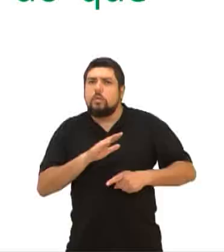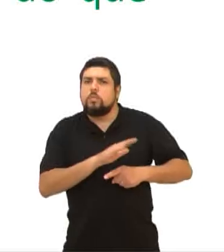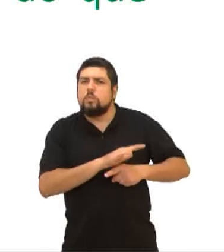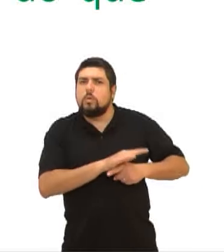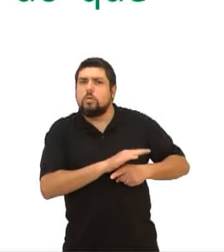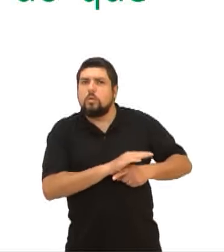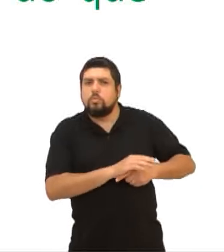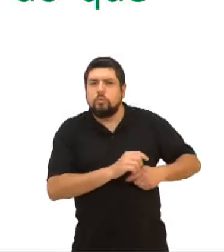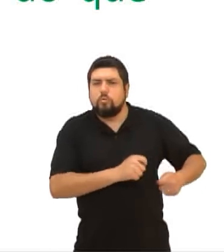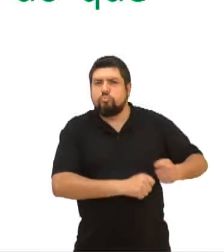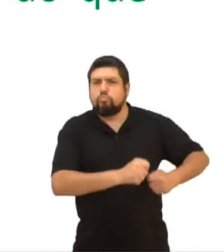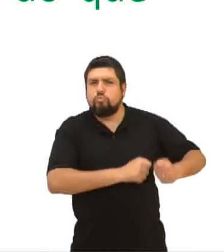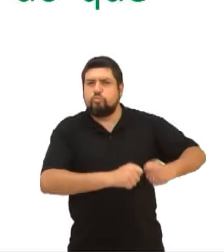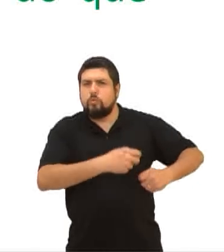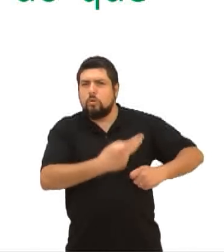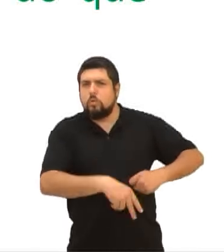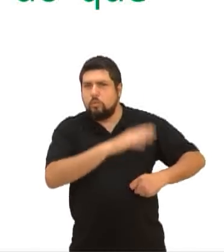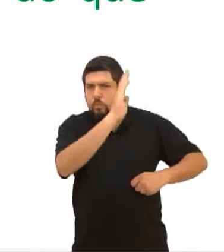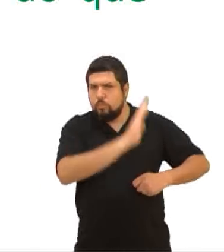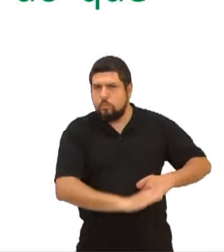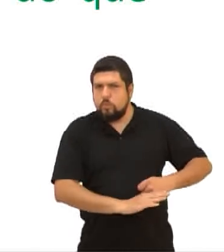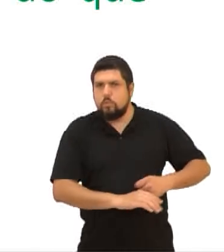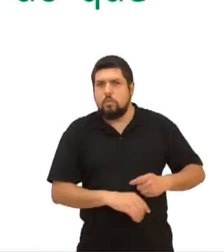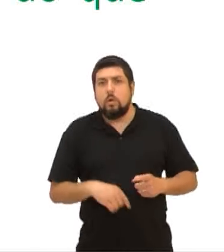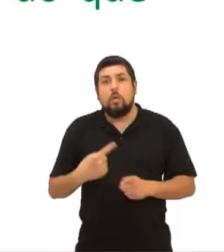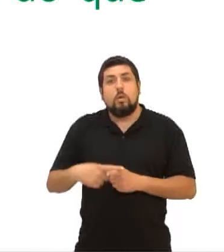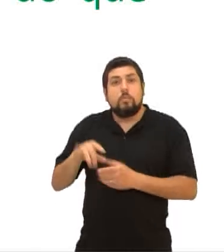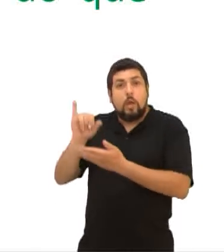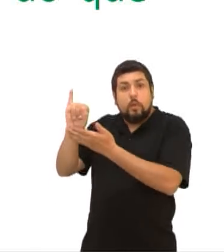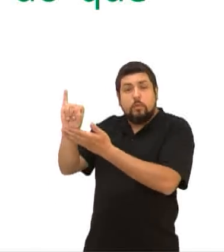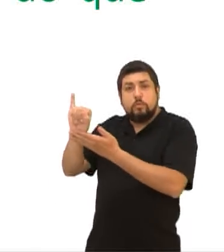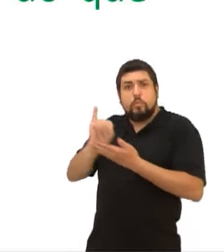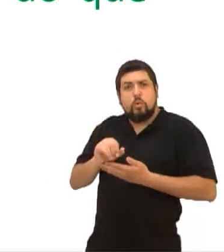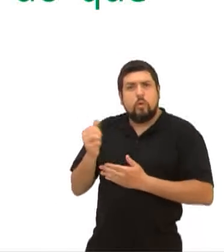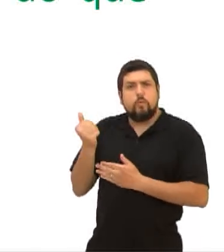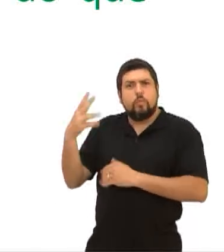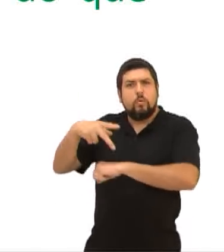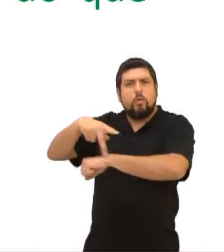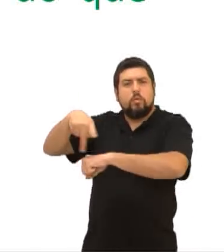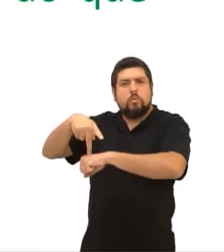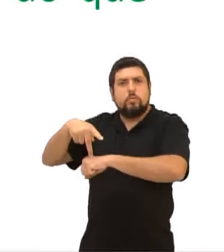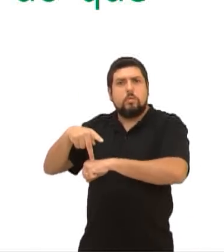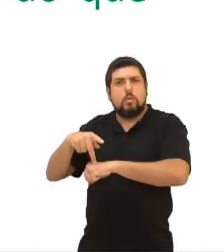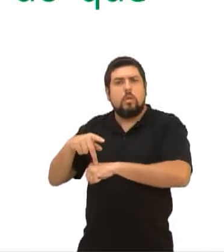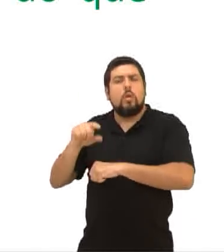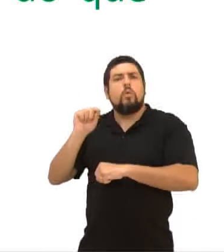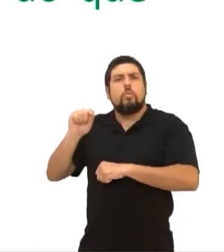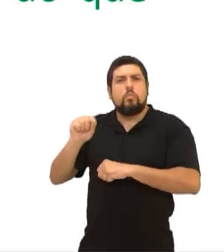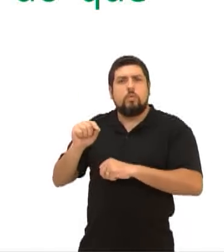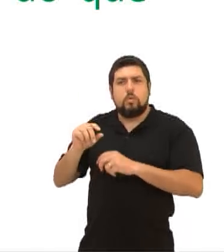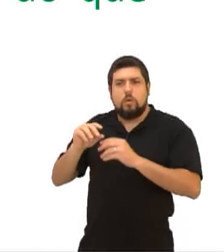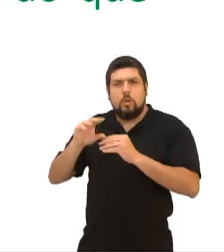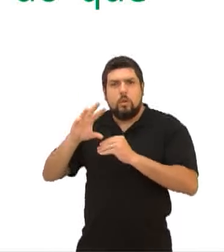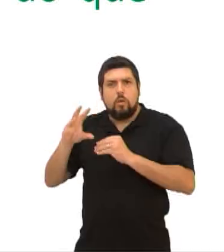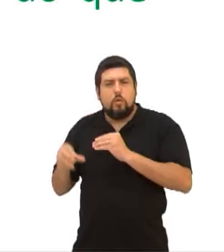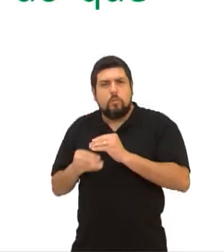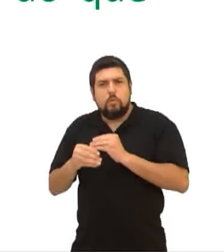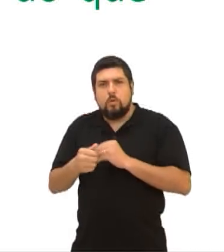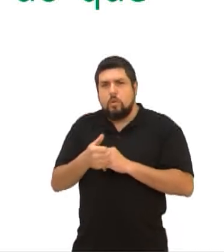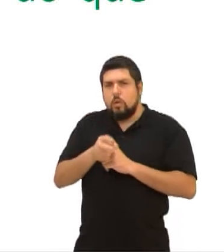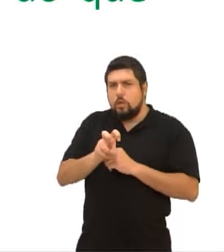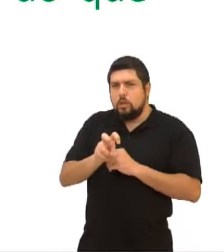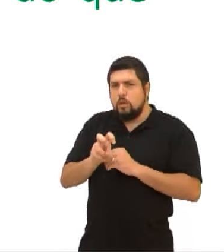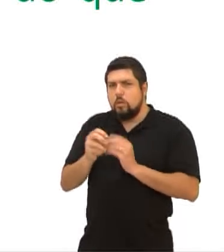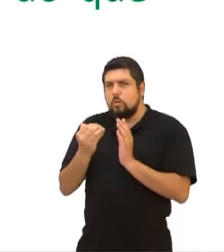Brasil. Afinal de contas, os impostos para importar os produtos, eles eram a princípio de 15% passaram para